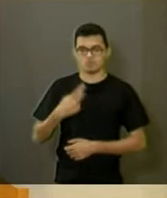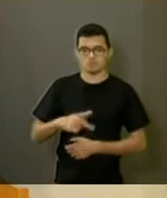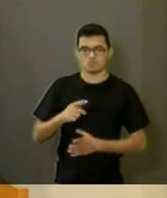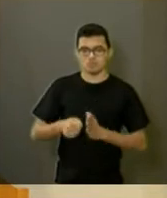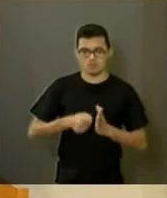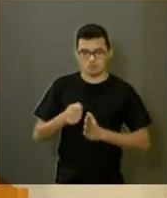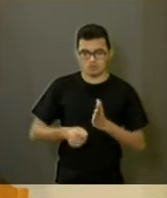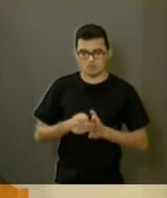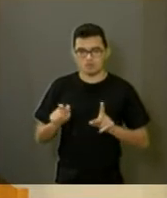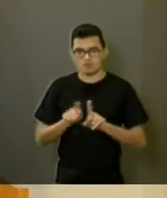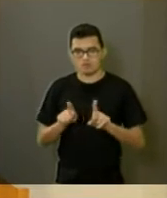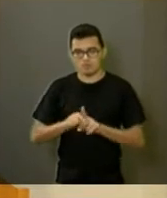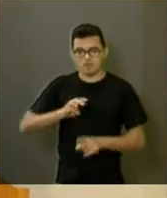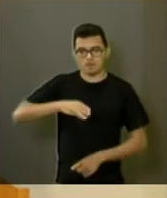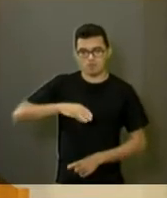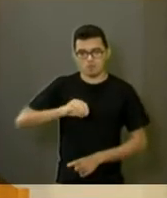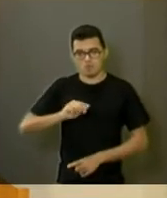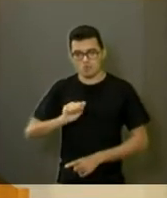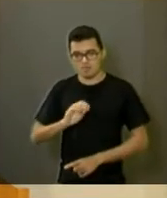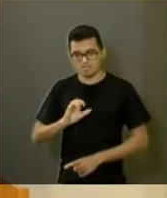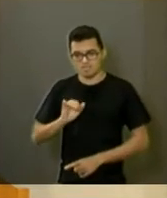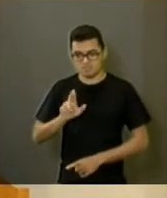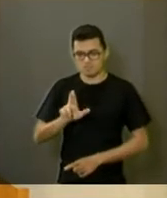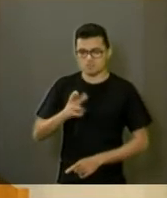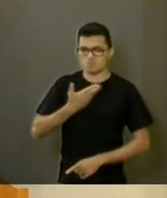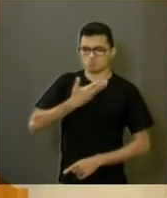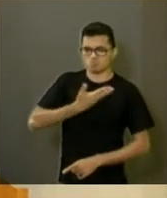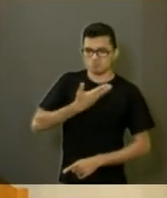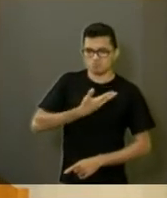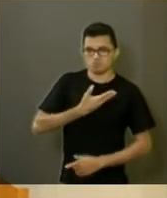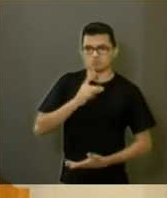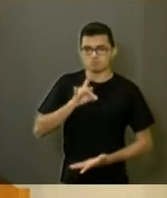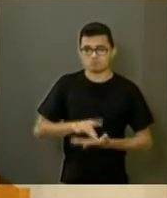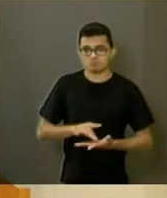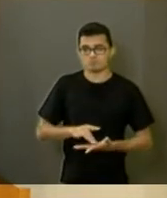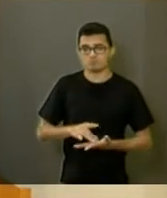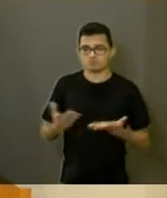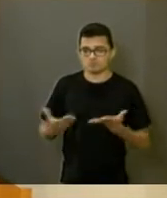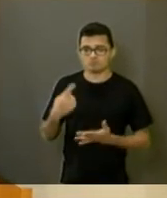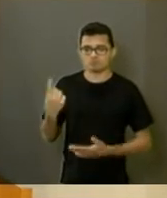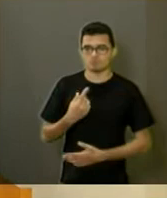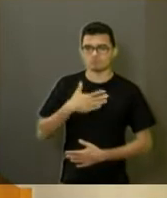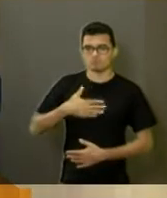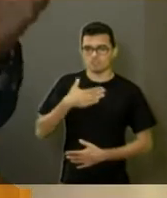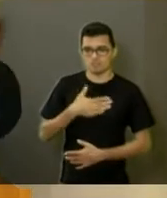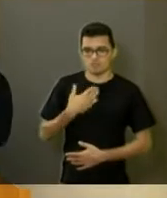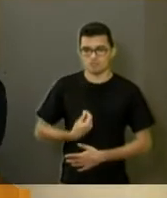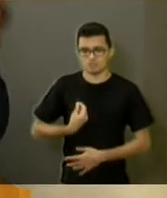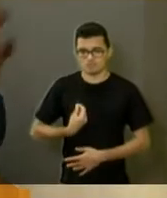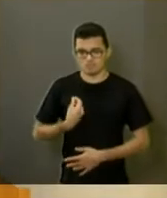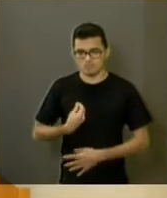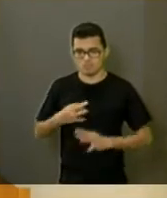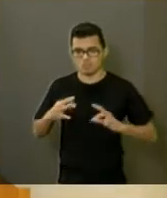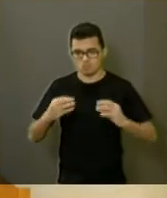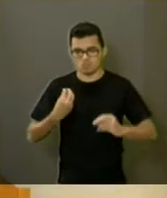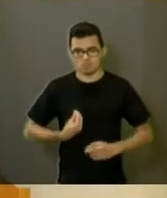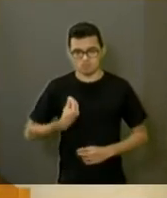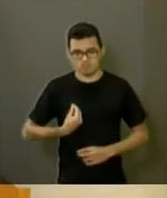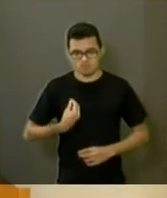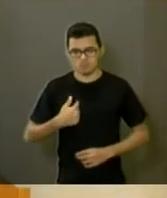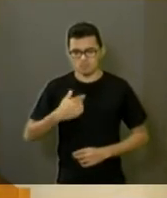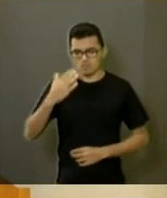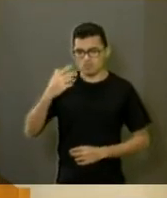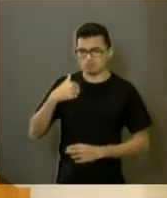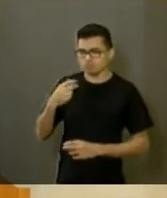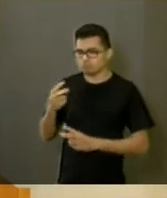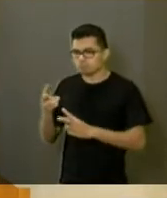meu irmão, que satisfação grande estar hoje nesse dia. A todos os presentes, que eu reconheço aqui muitos amigos,